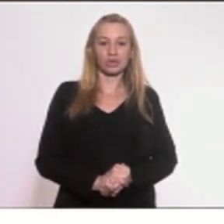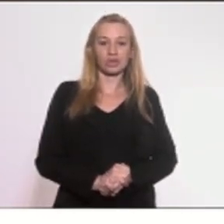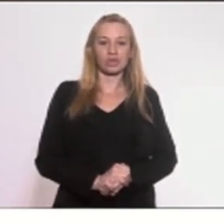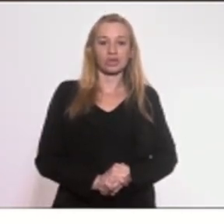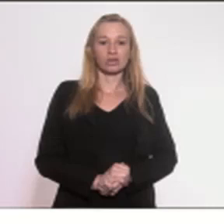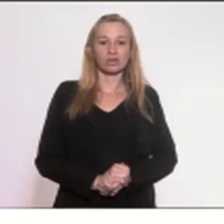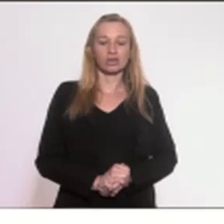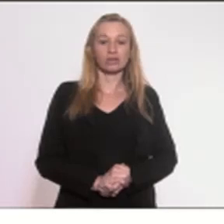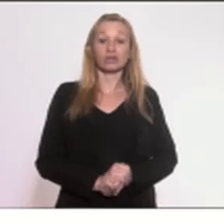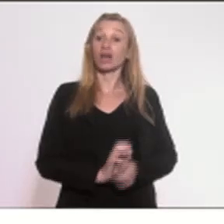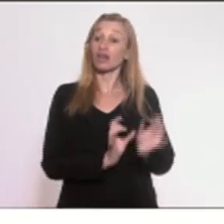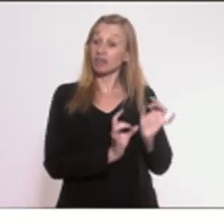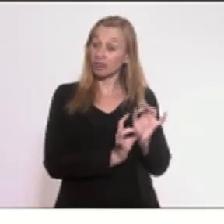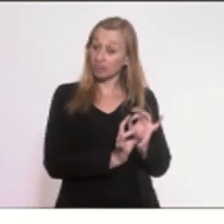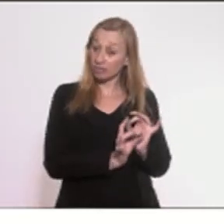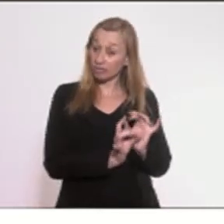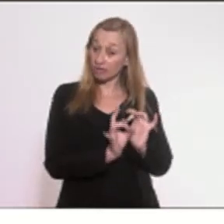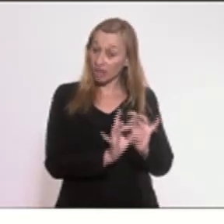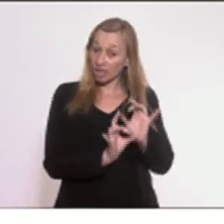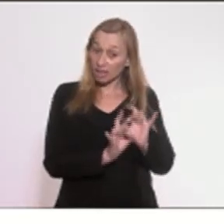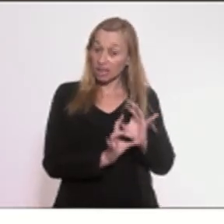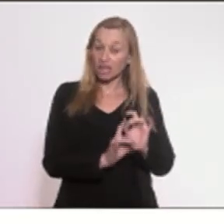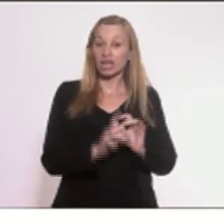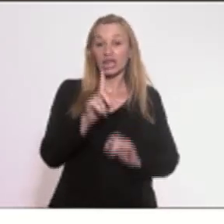por licitação